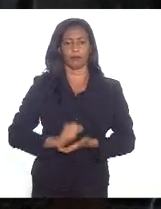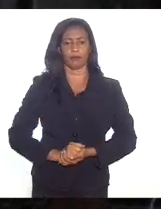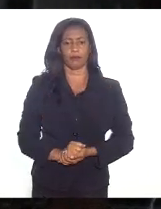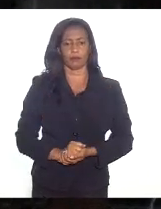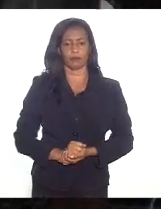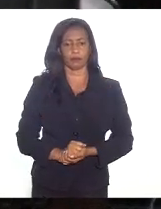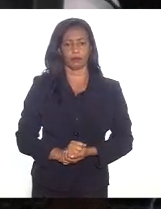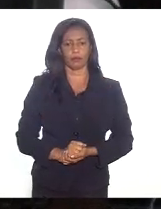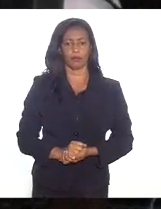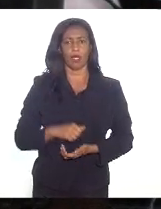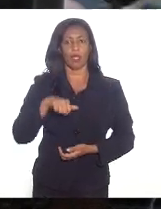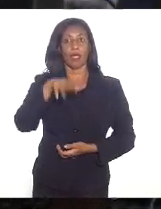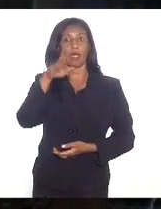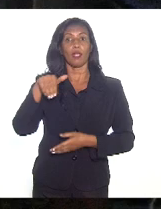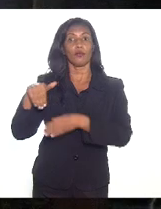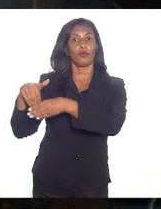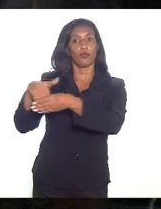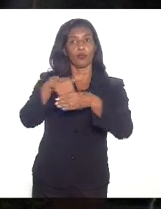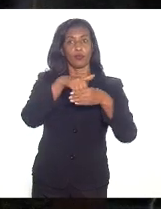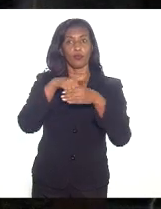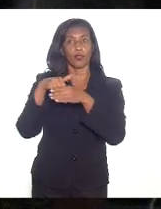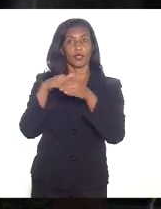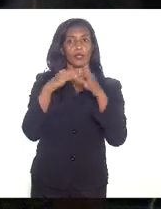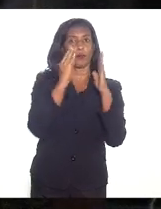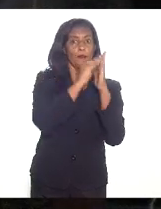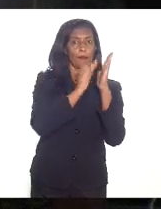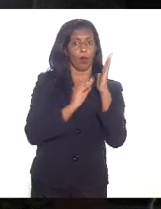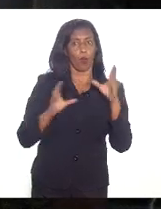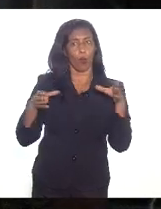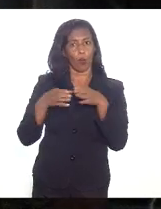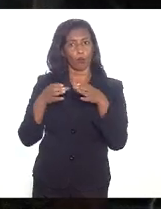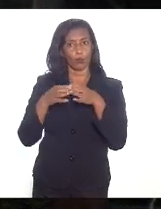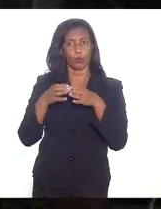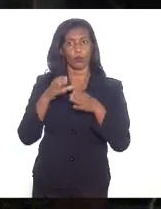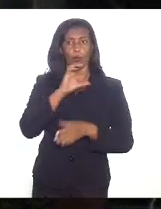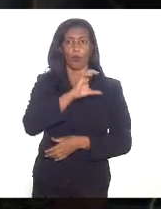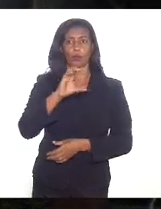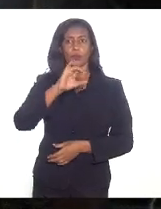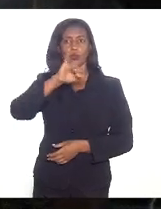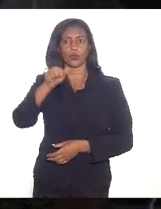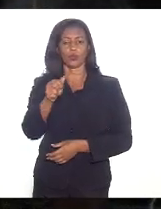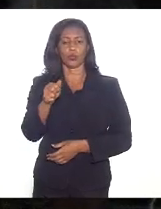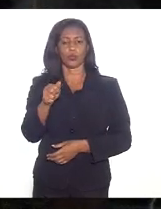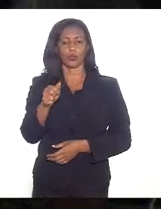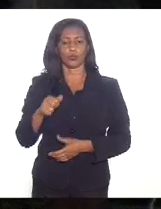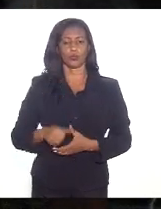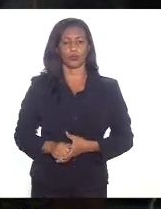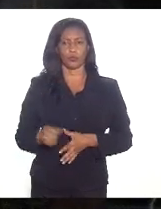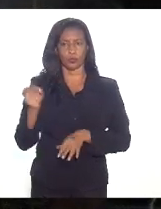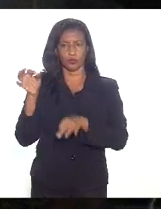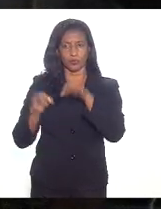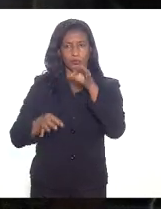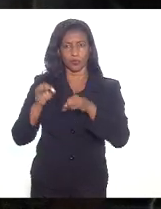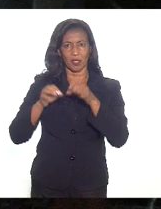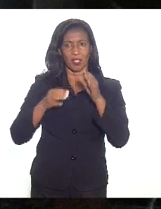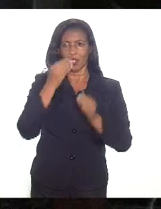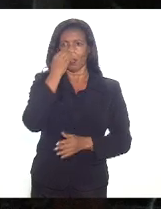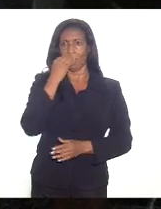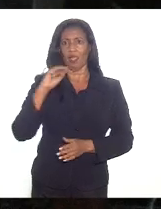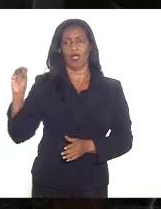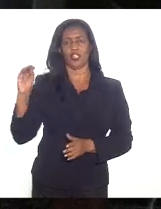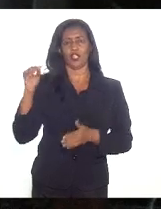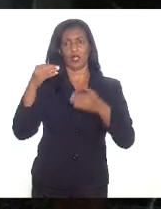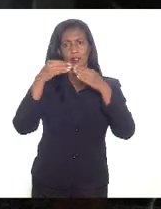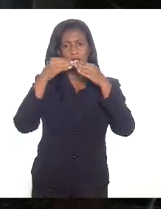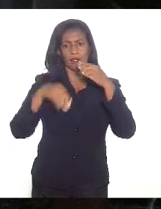em votação, o parecer da Comissão de Constituição e Justiça que... Rejeita todas as emendas. Senhores que aprovam nisso